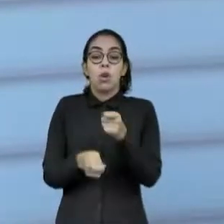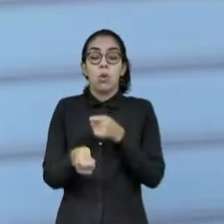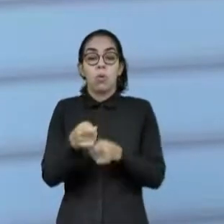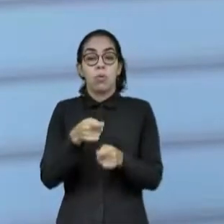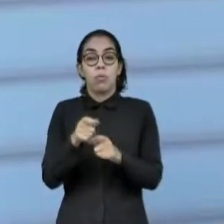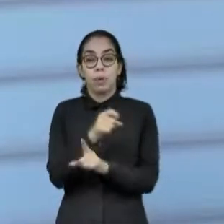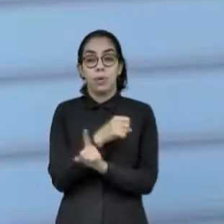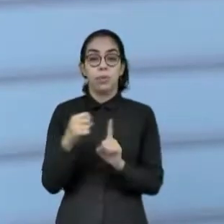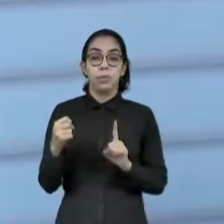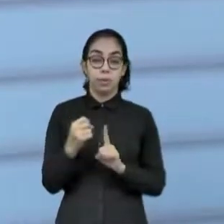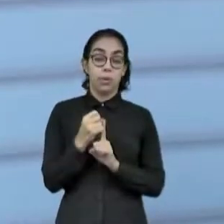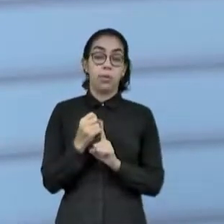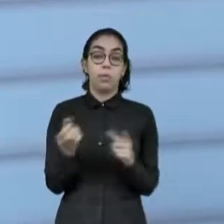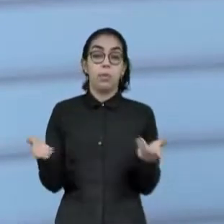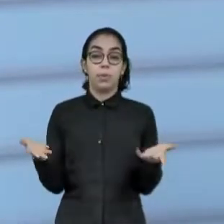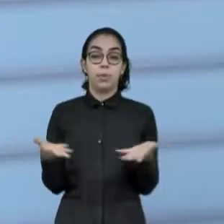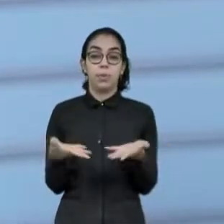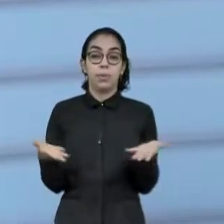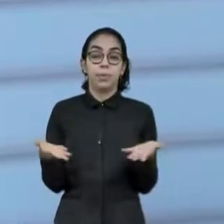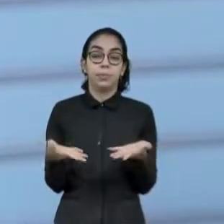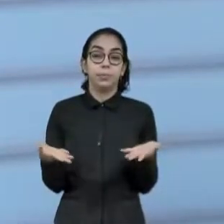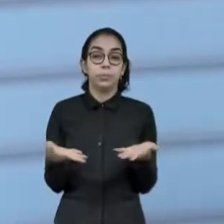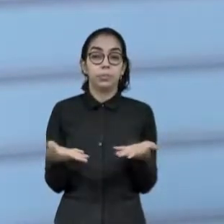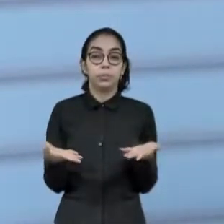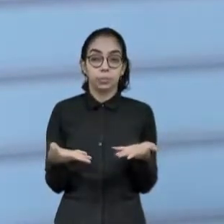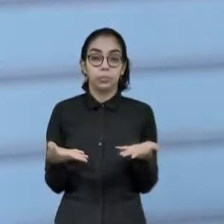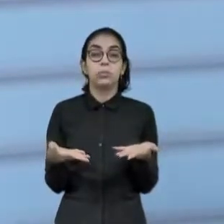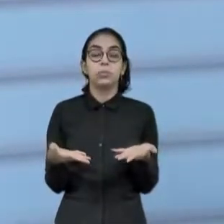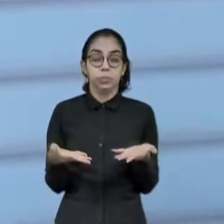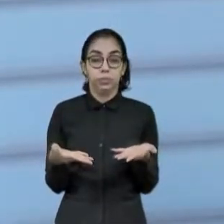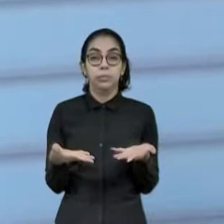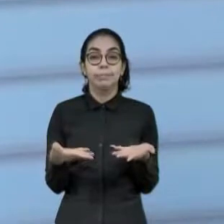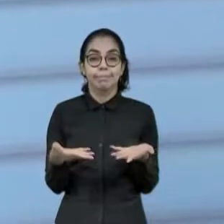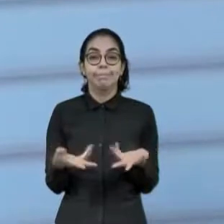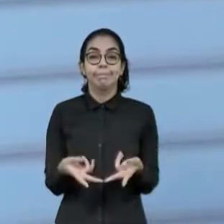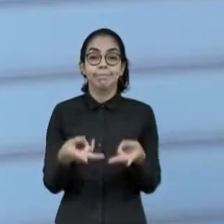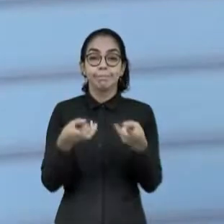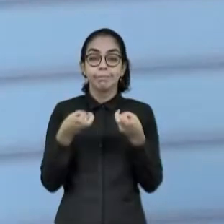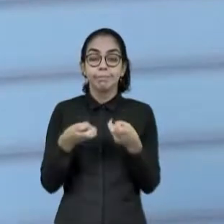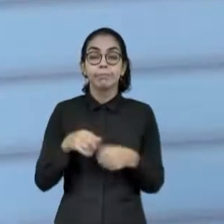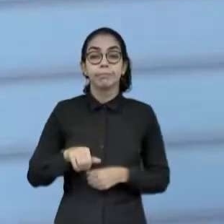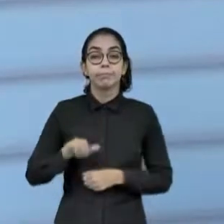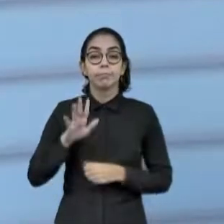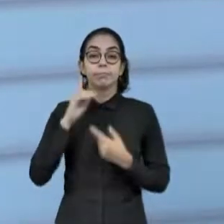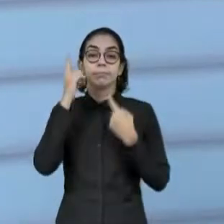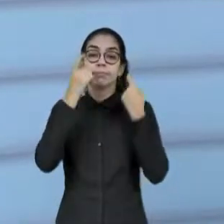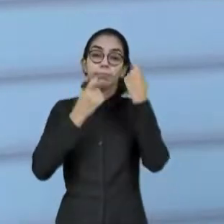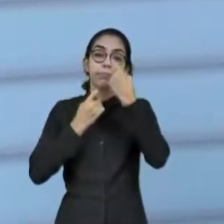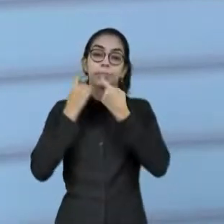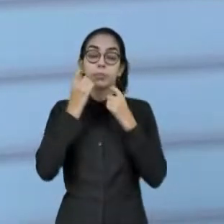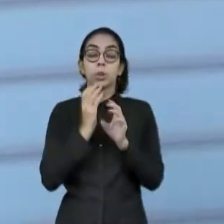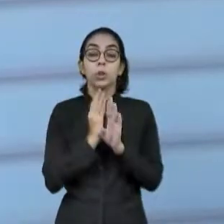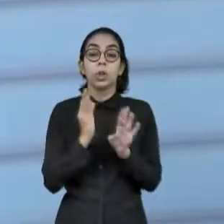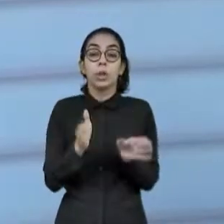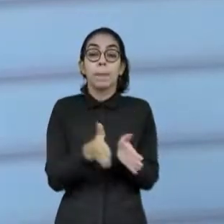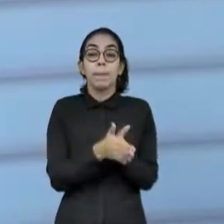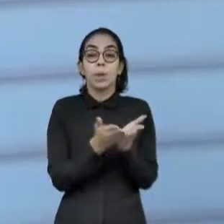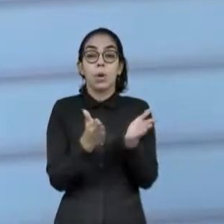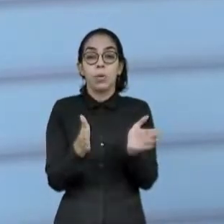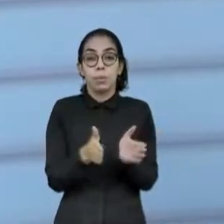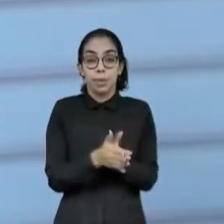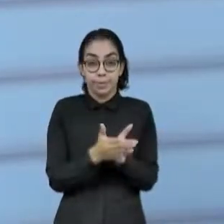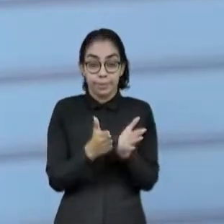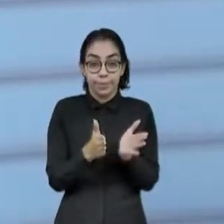E aí isso agora se mostra mais preocupante, porque os níveis de pobreza, né, nos países e